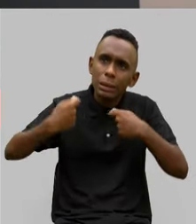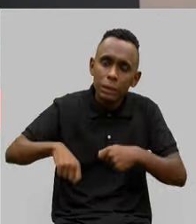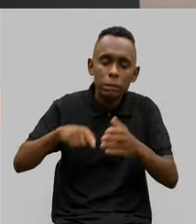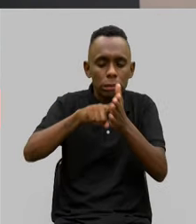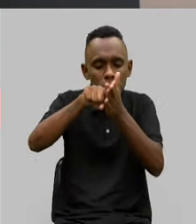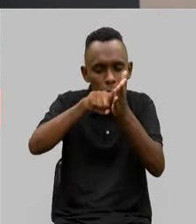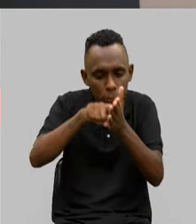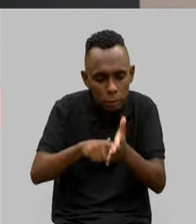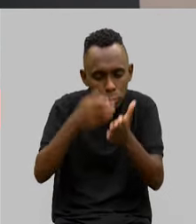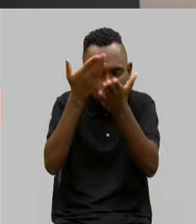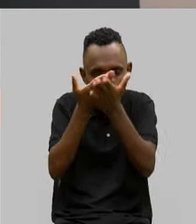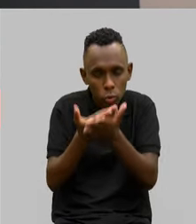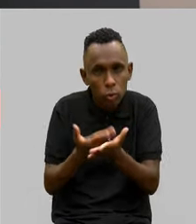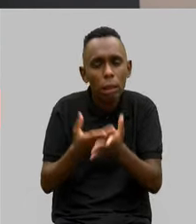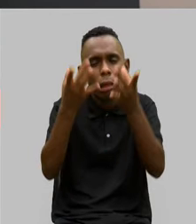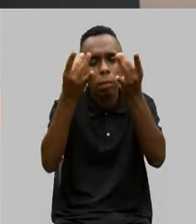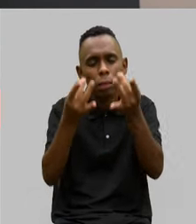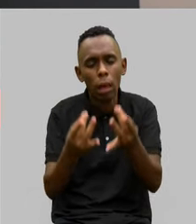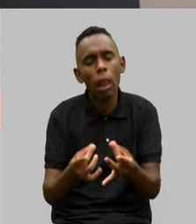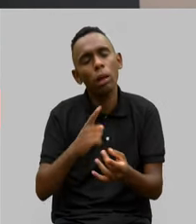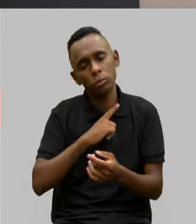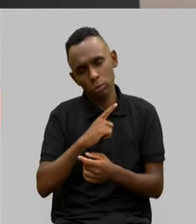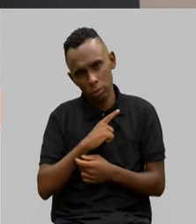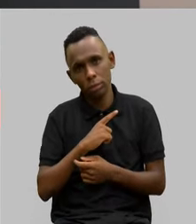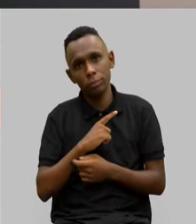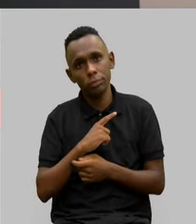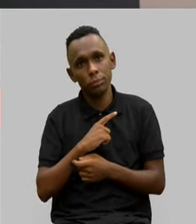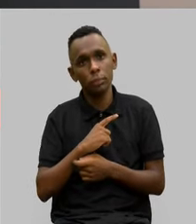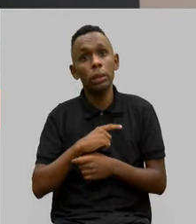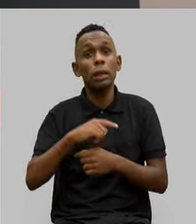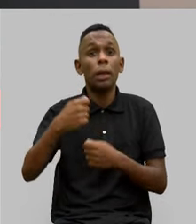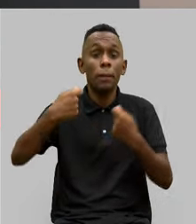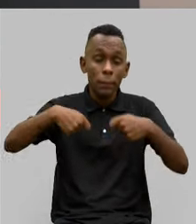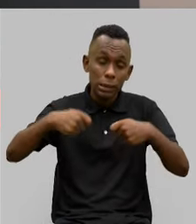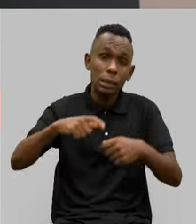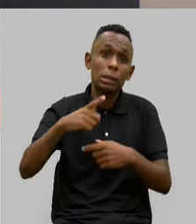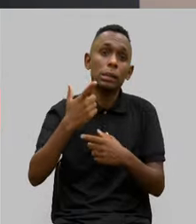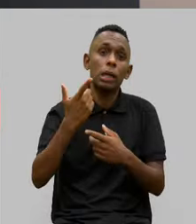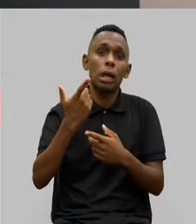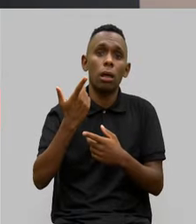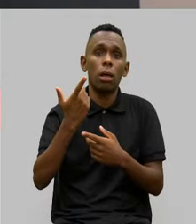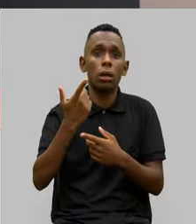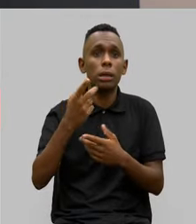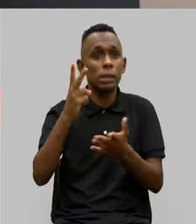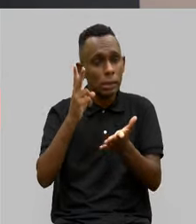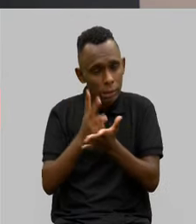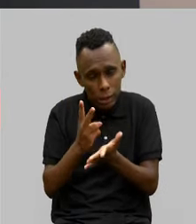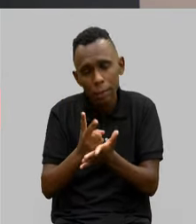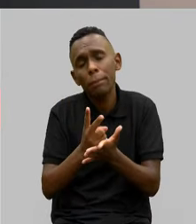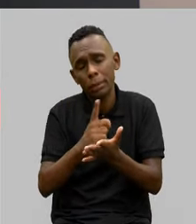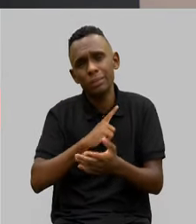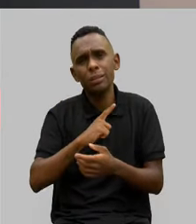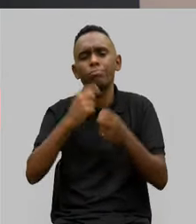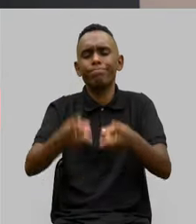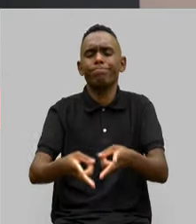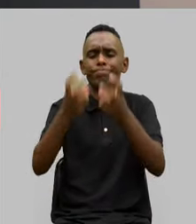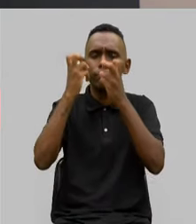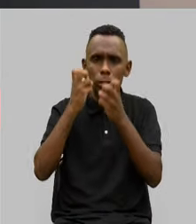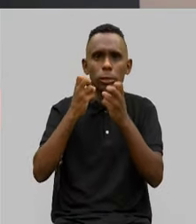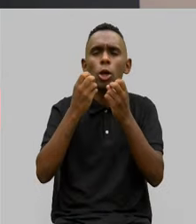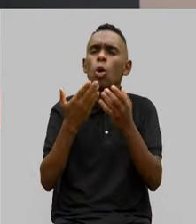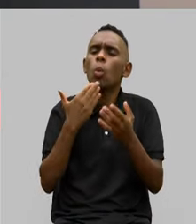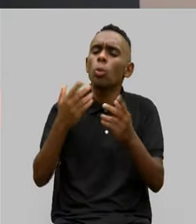estudada detalhadamente nós temos aceptores nós identificamos a